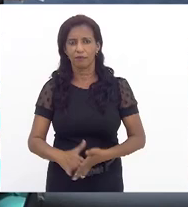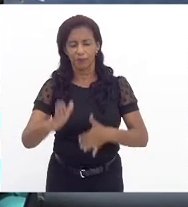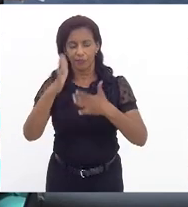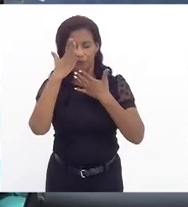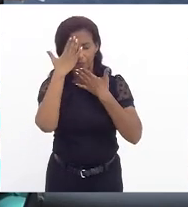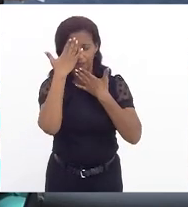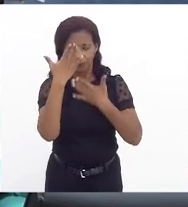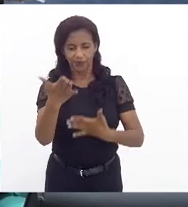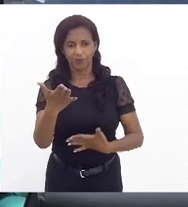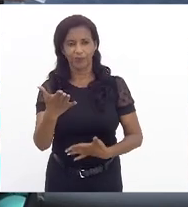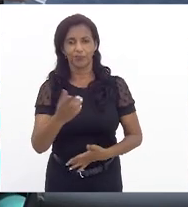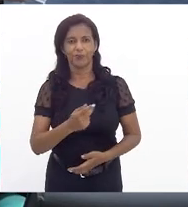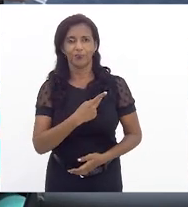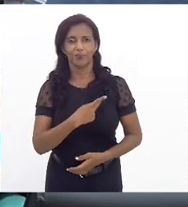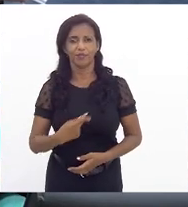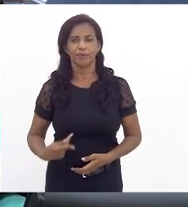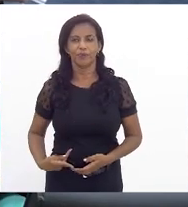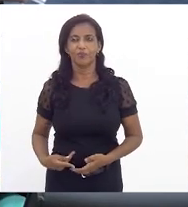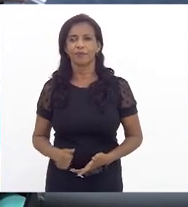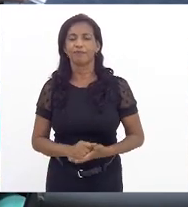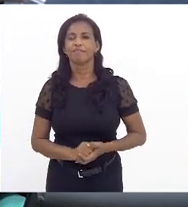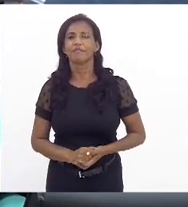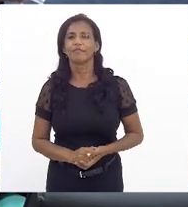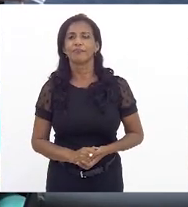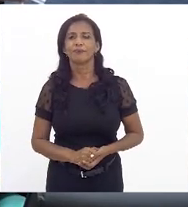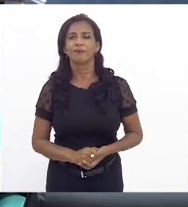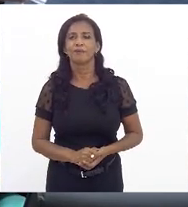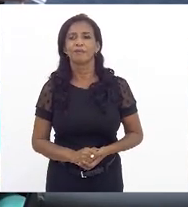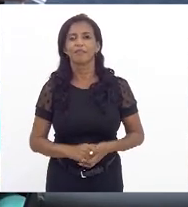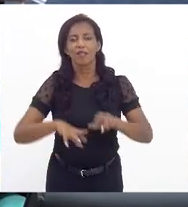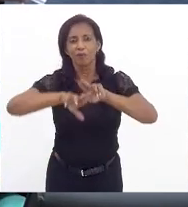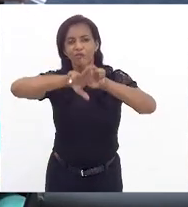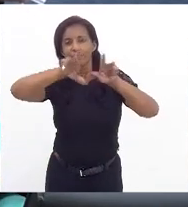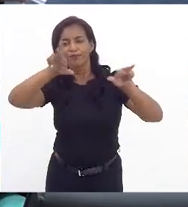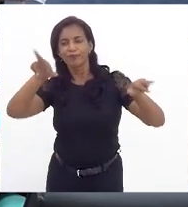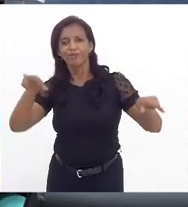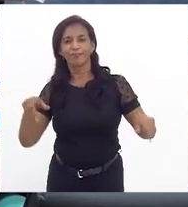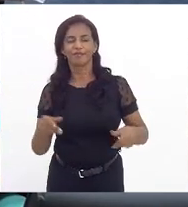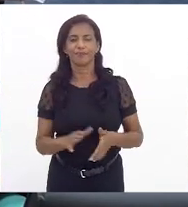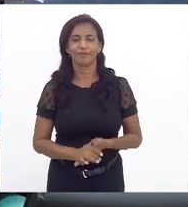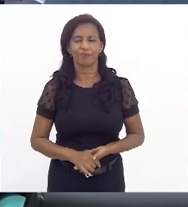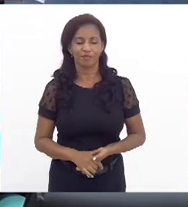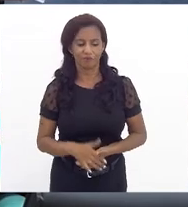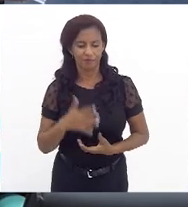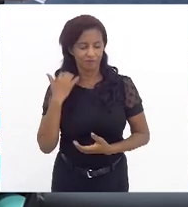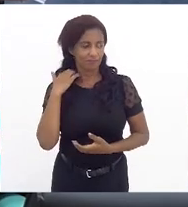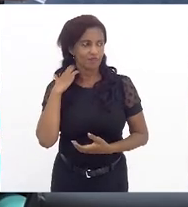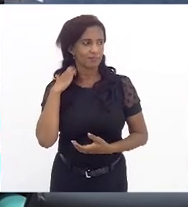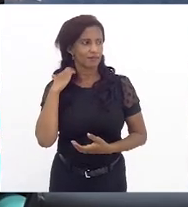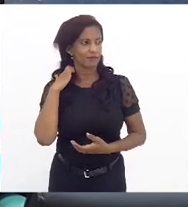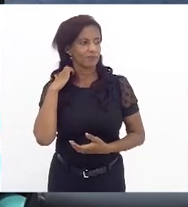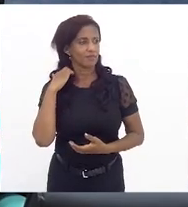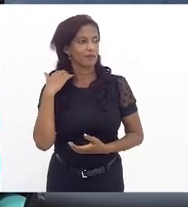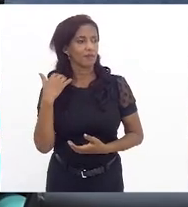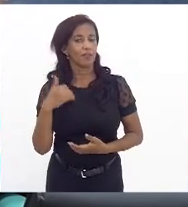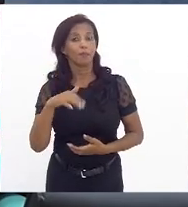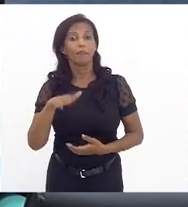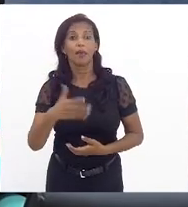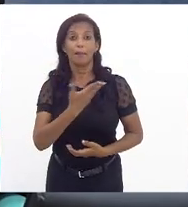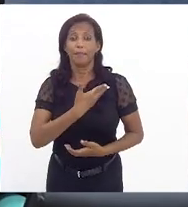Obrigado, presidente. Saudações biodiversas. Bem, amigas e